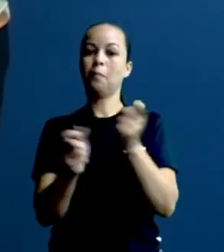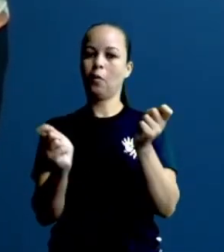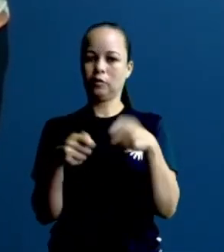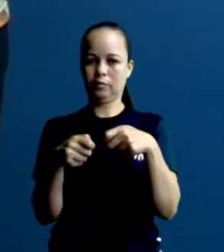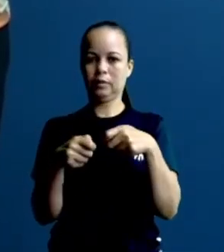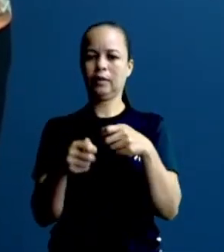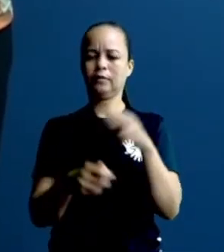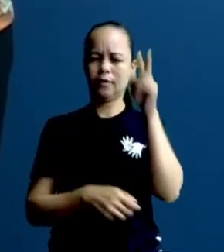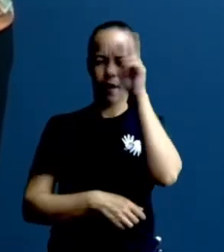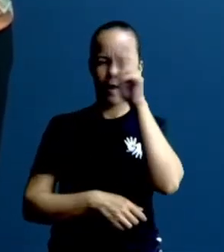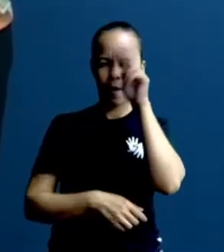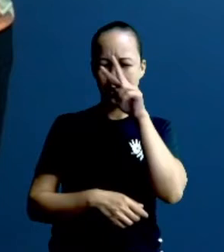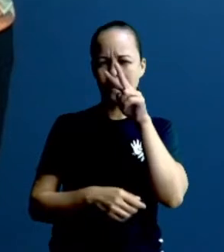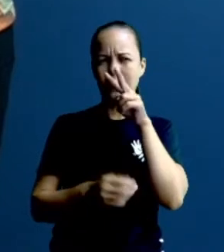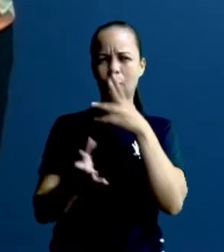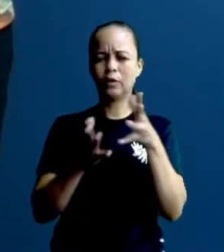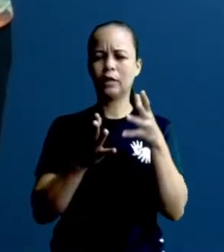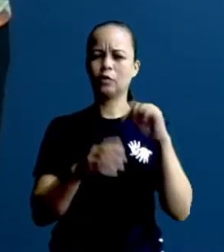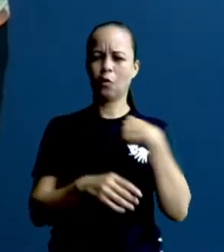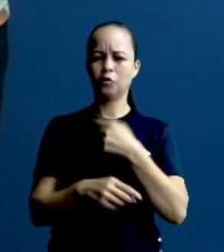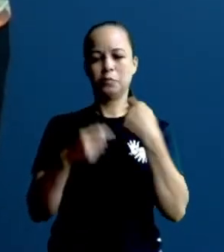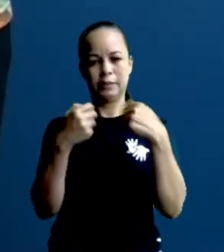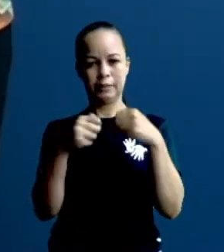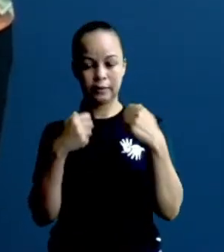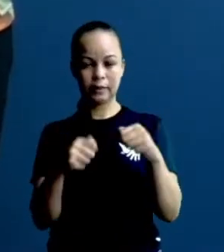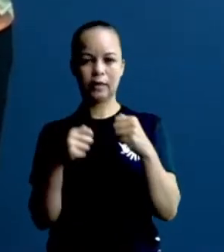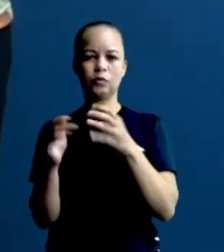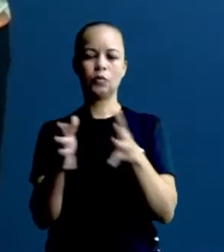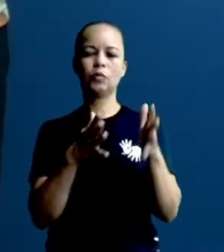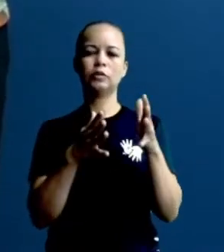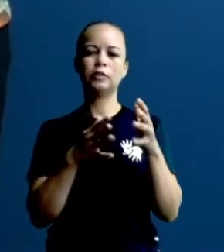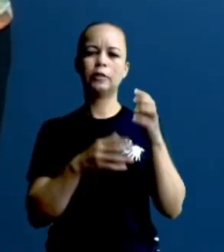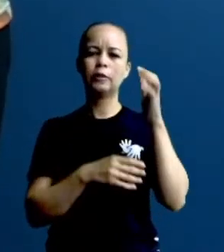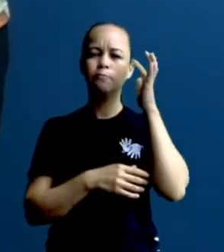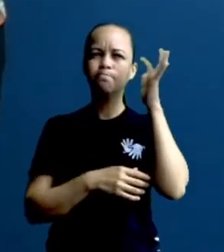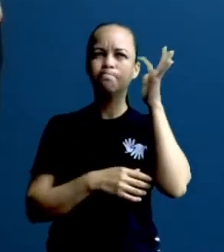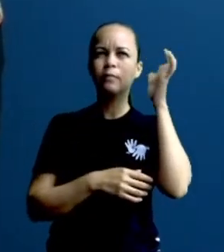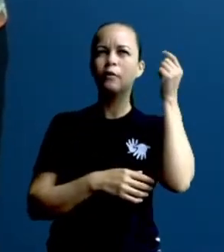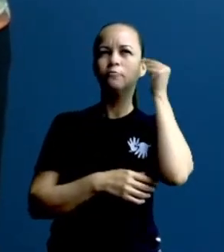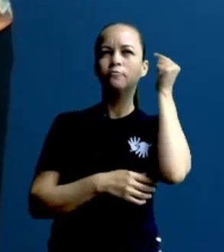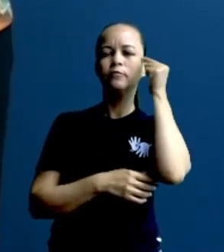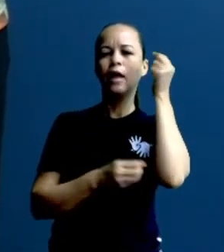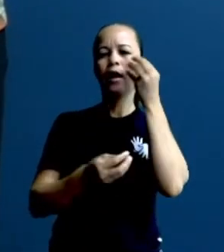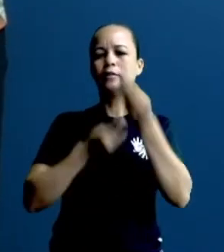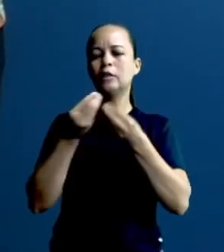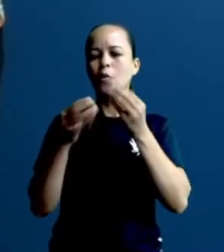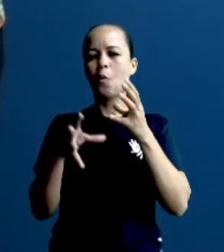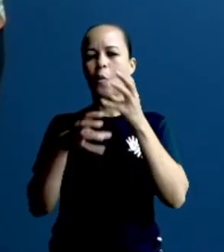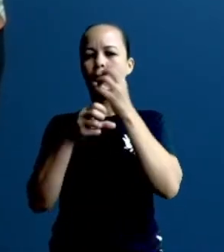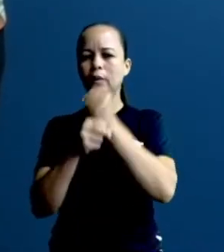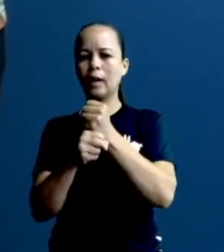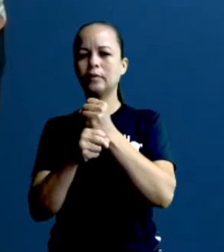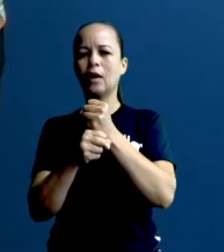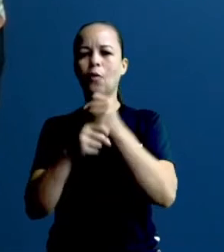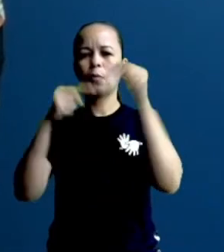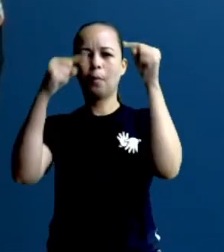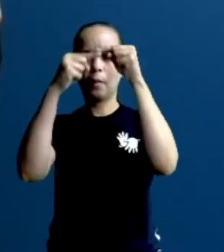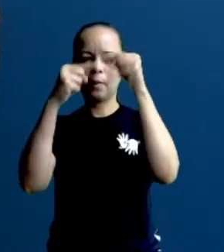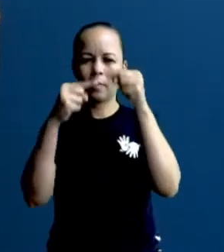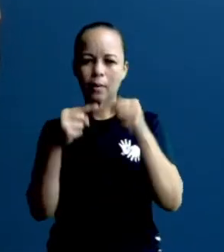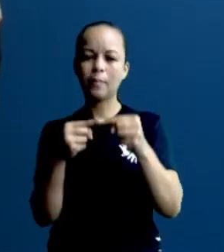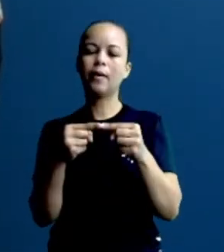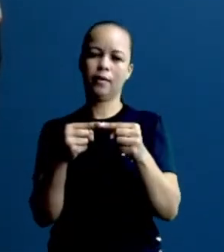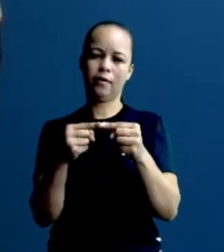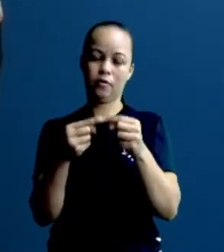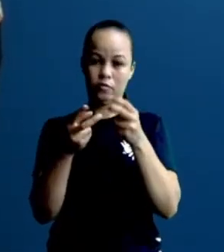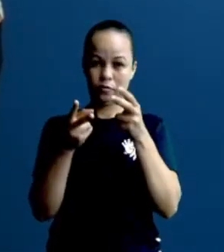possibilidades. Vocês lembram que a gente falou que a gente precisa aí nesse raciocínio combinatório calcular essas possibilidades,